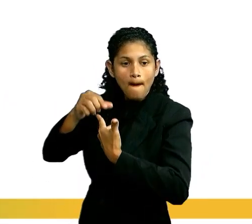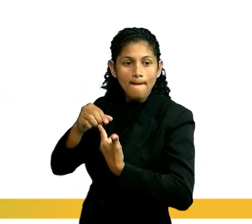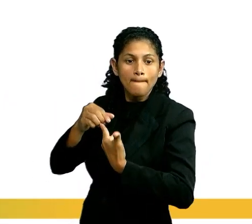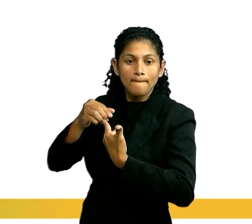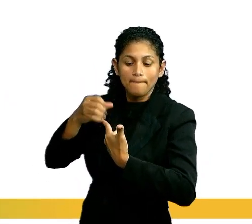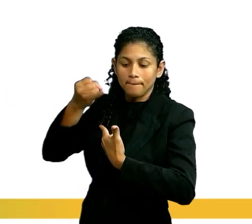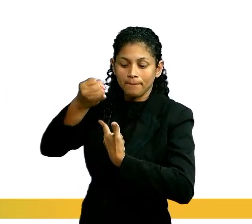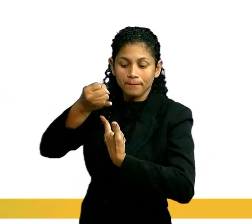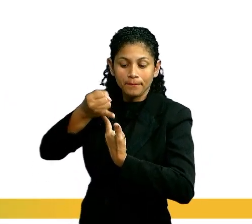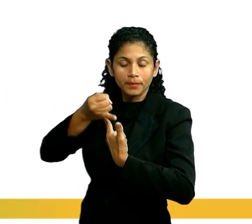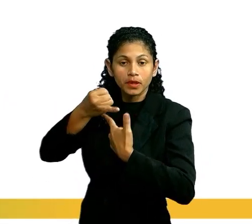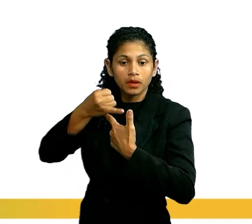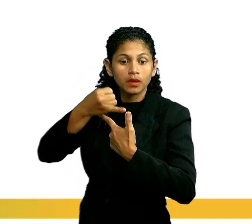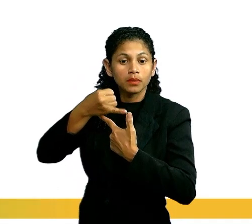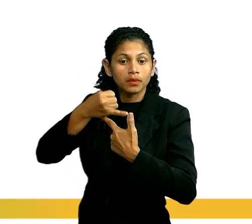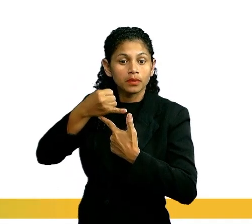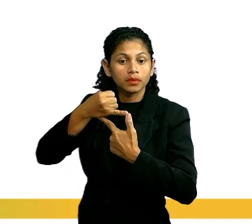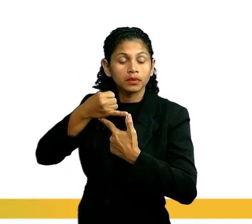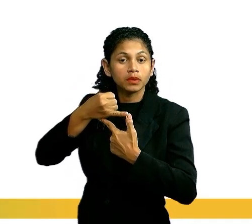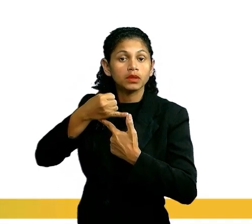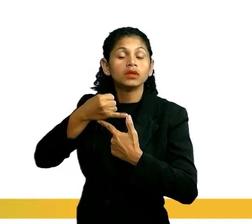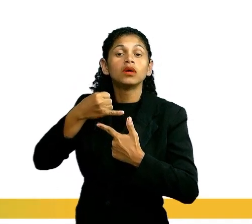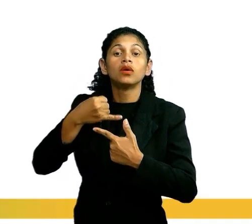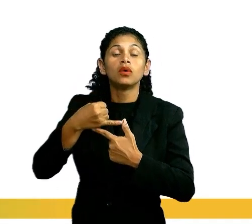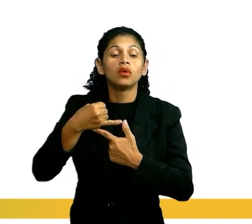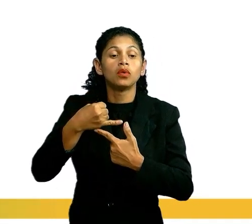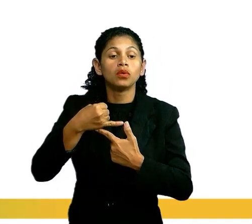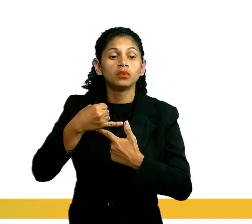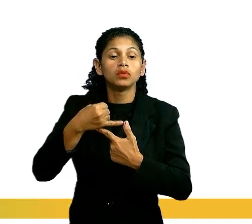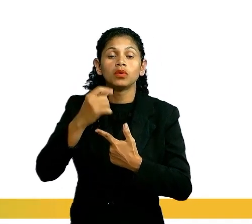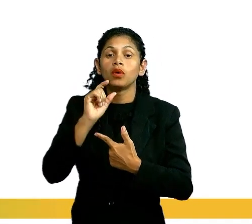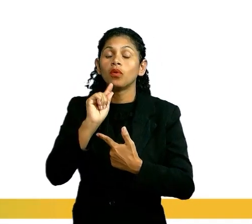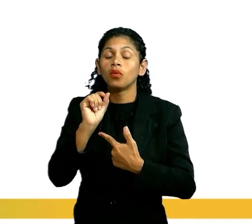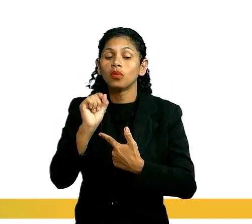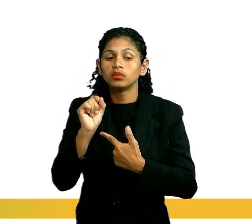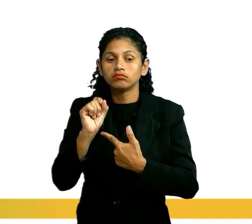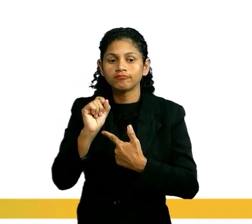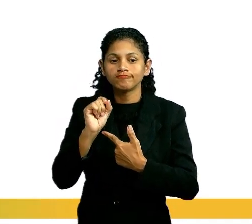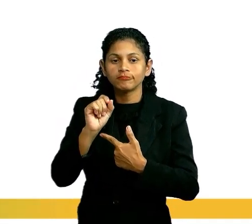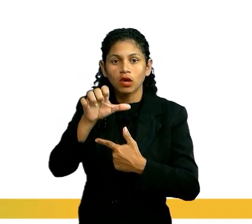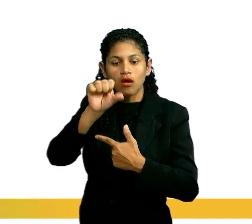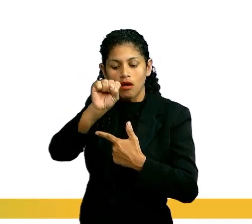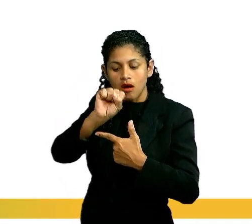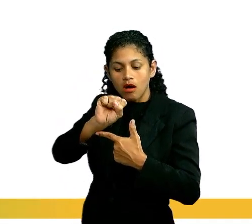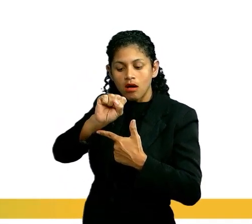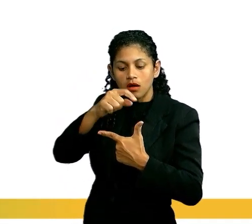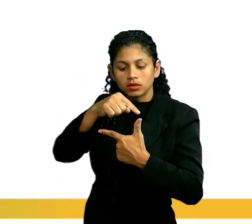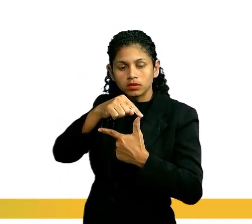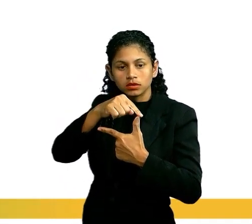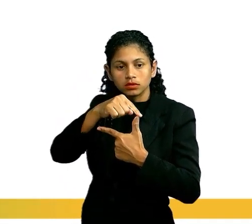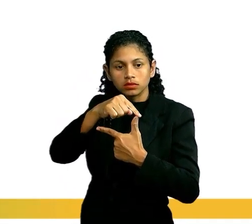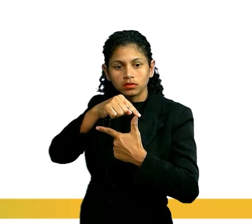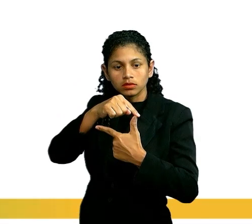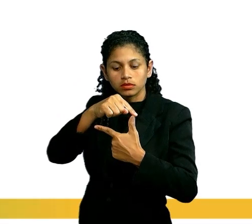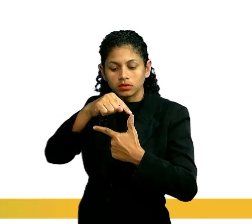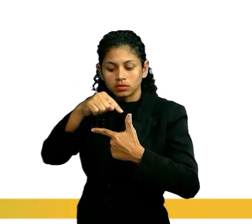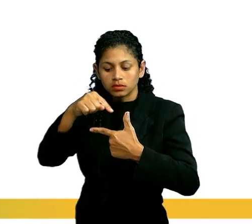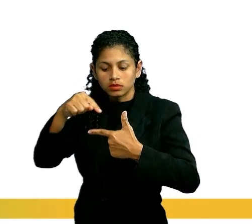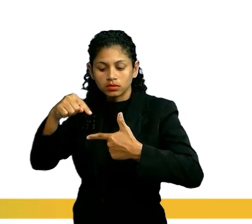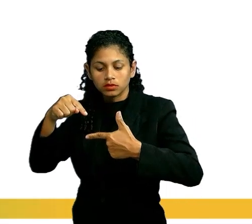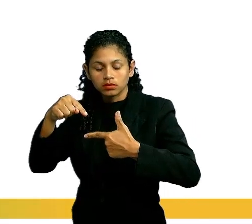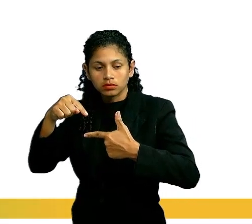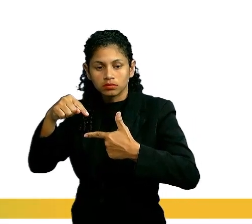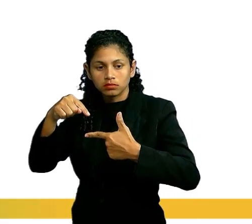lados e faltar um, eu posso aplicar justamente o teorema de Pitágoras. Então a gente começa por onde? O quadrado